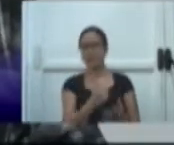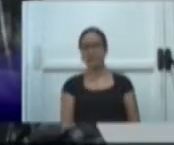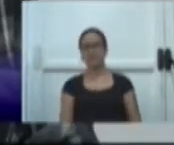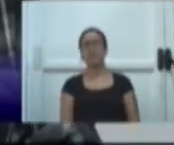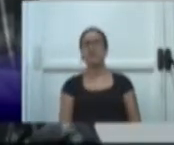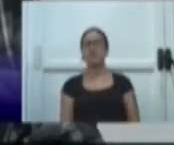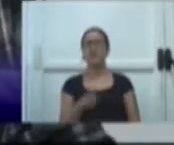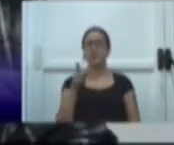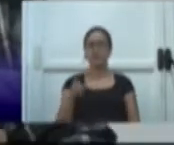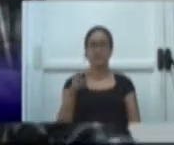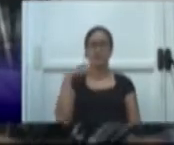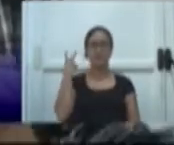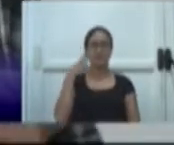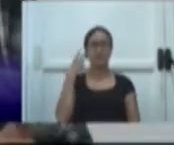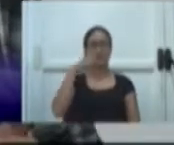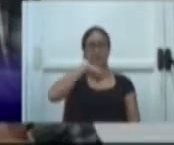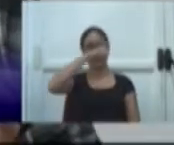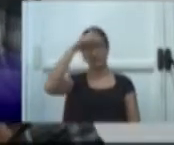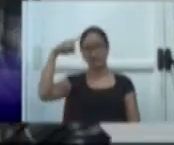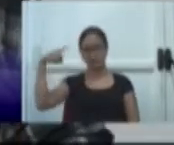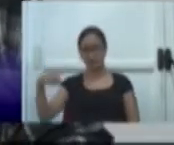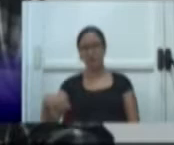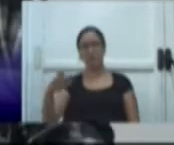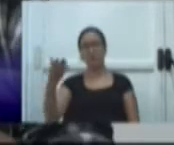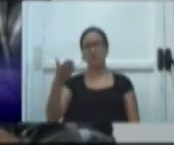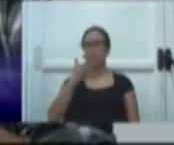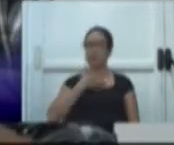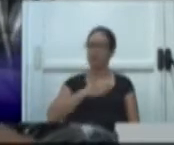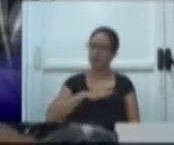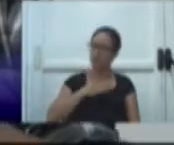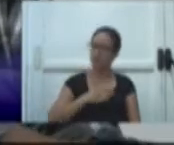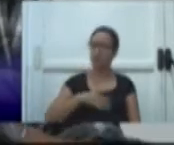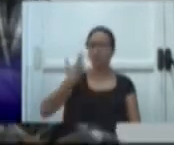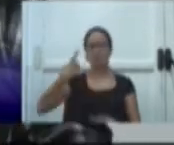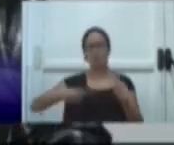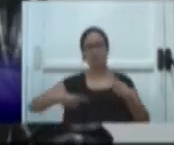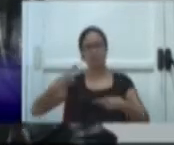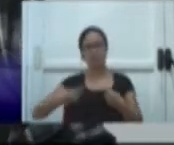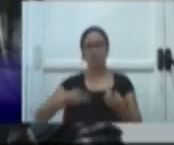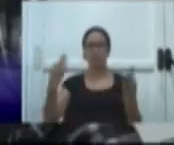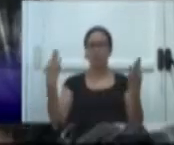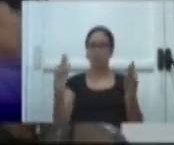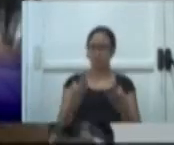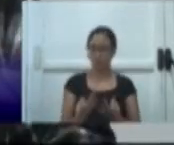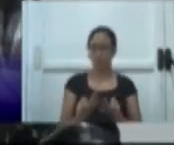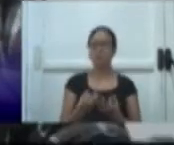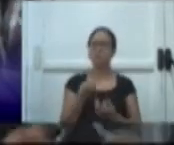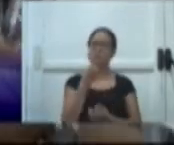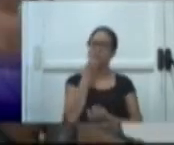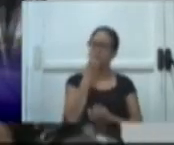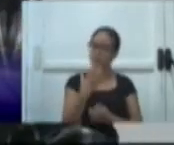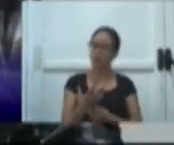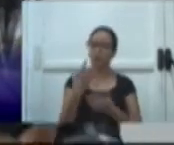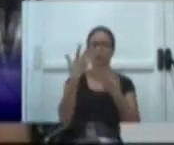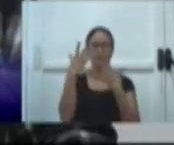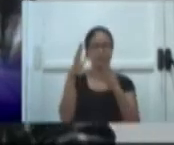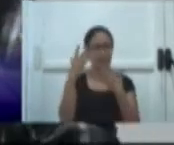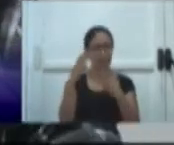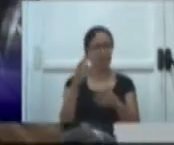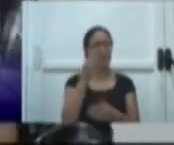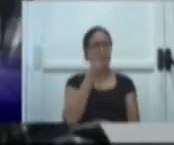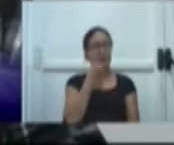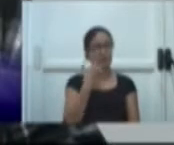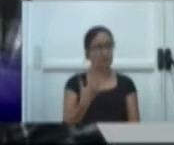muita tranquilidade e não fazendo, em nenhum momento, questionamento falso, mas sim trazendo para